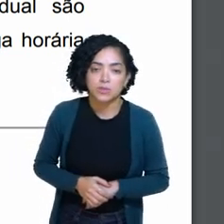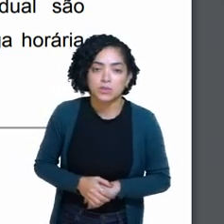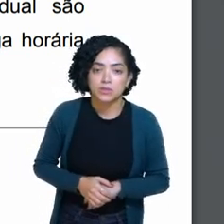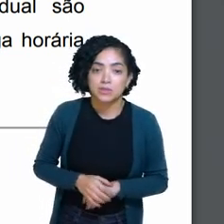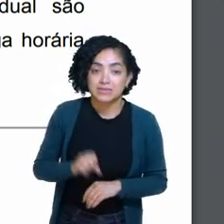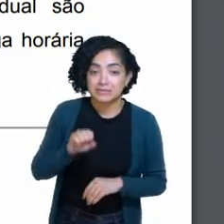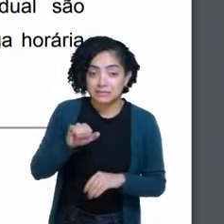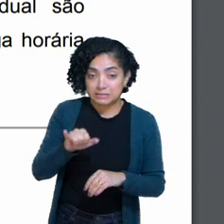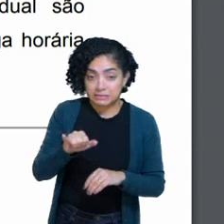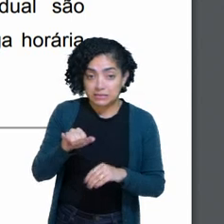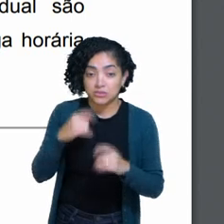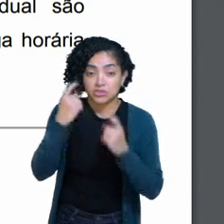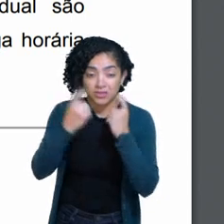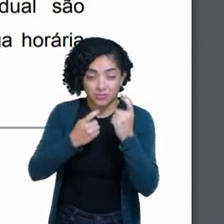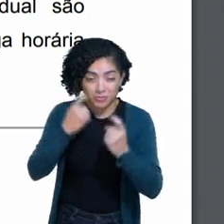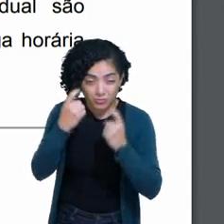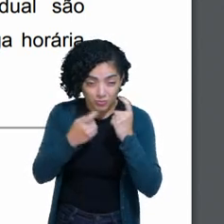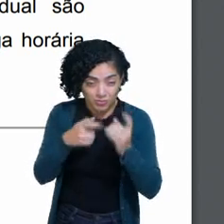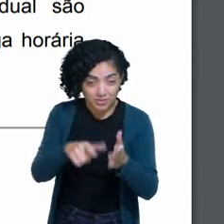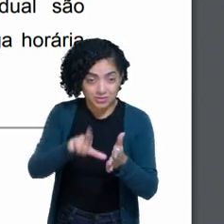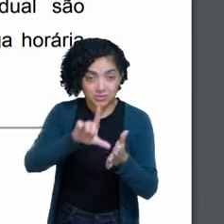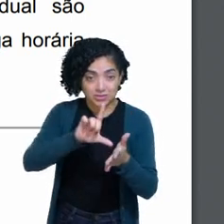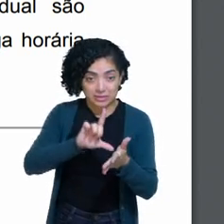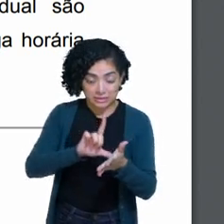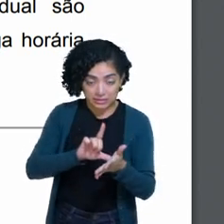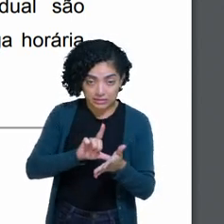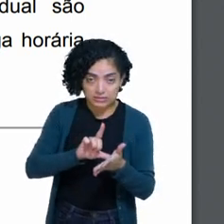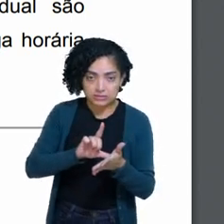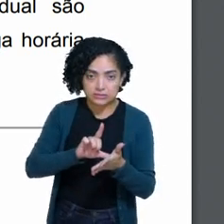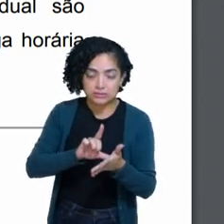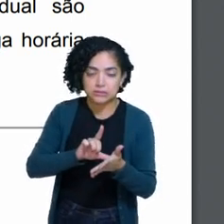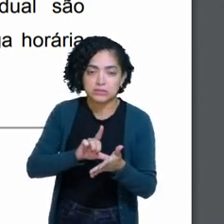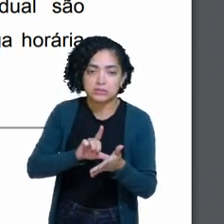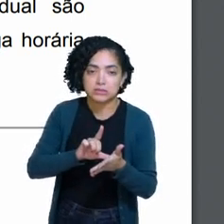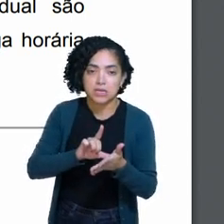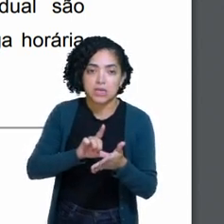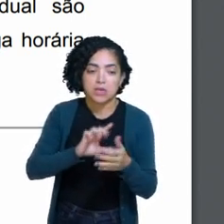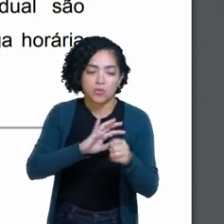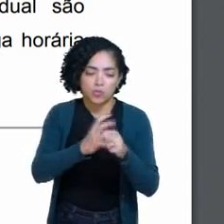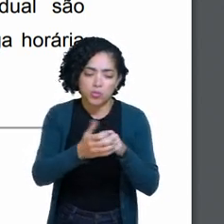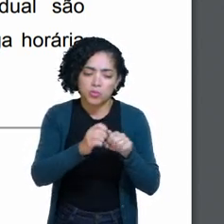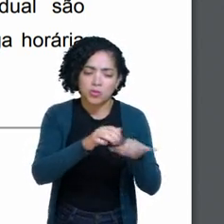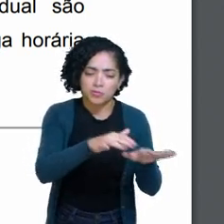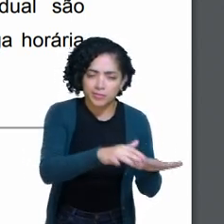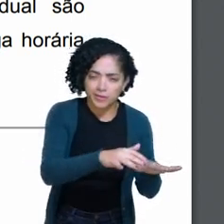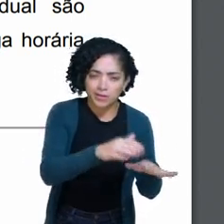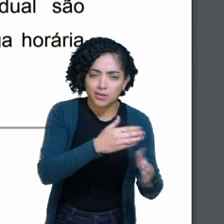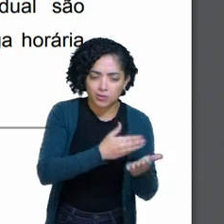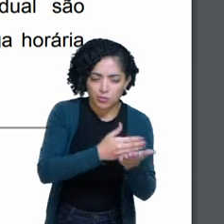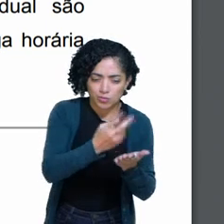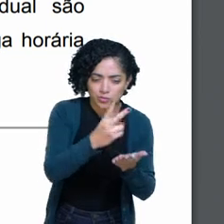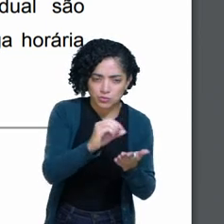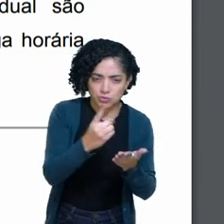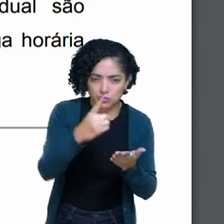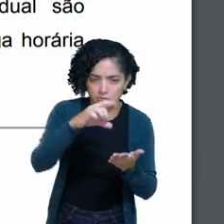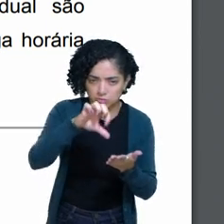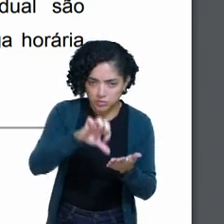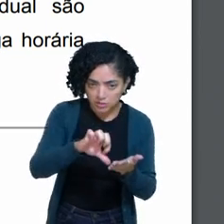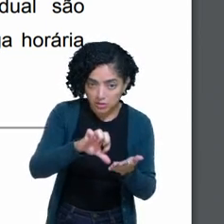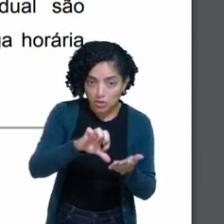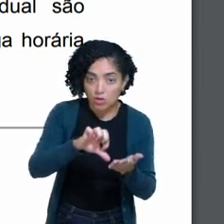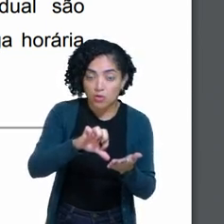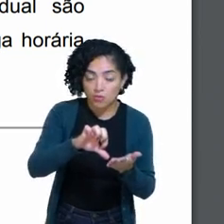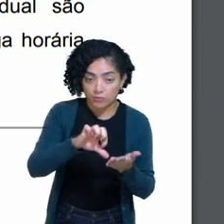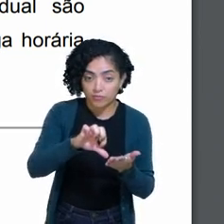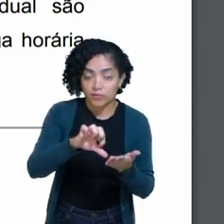preocupante antes mesmo do adento da advento da pandemia em 2019 a do